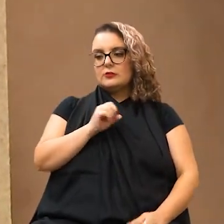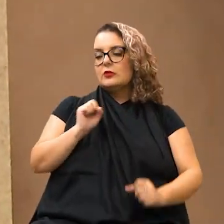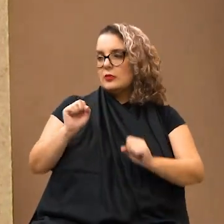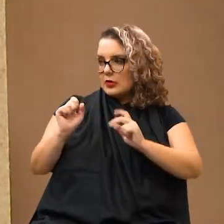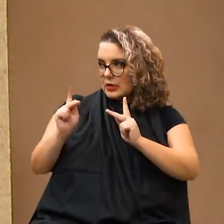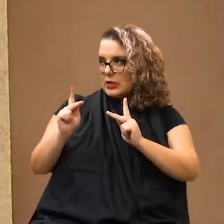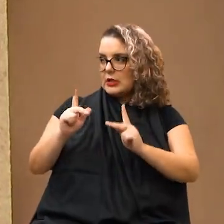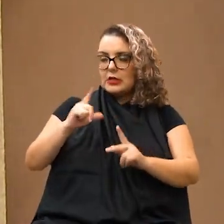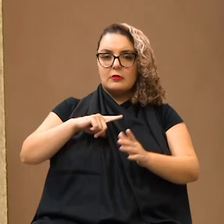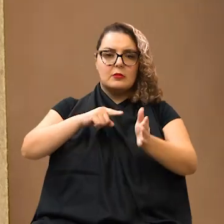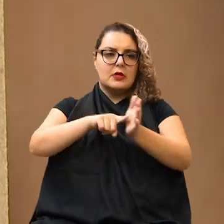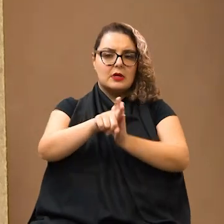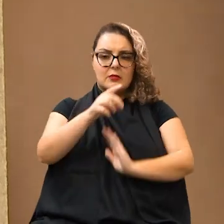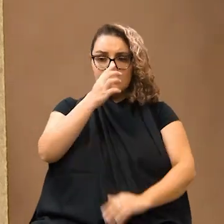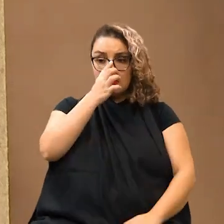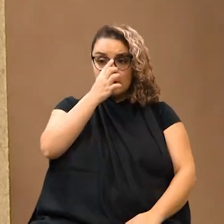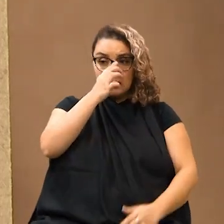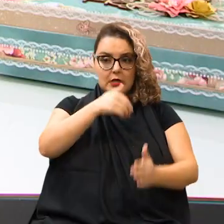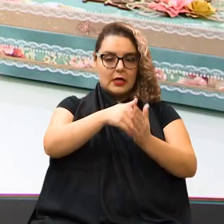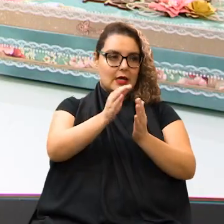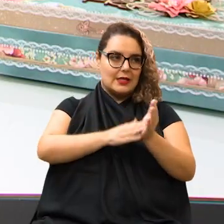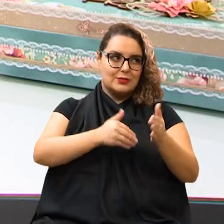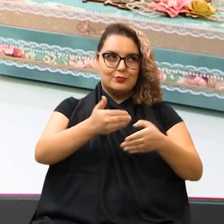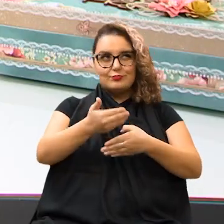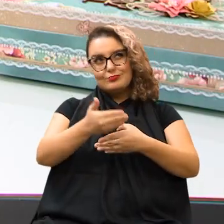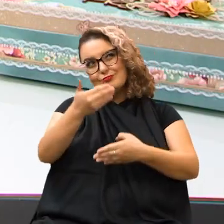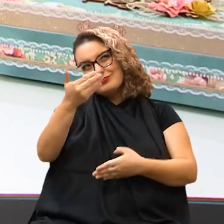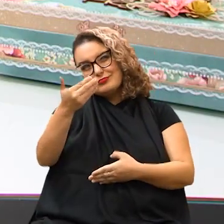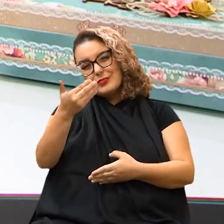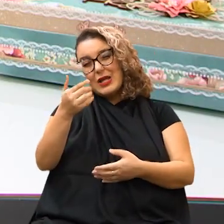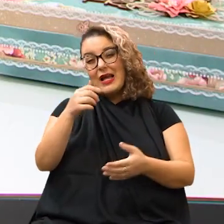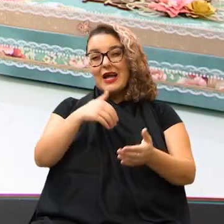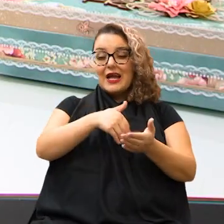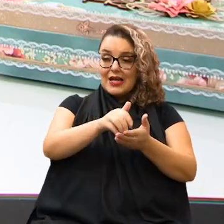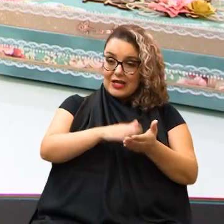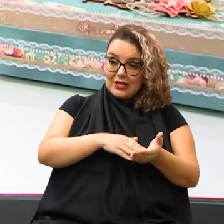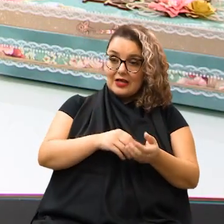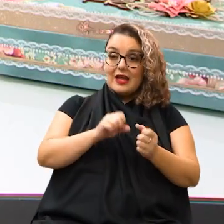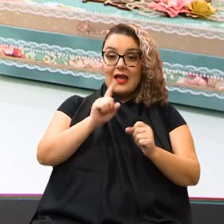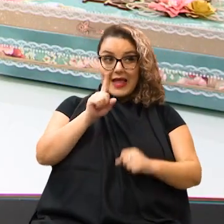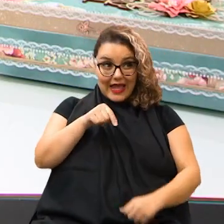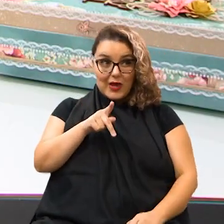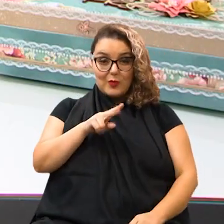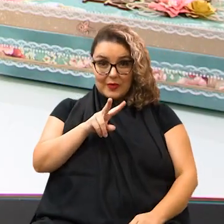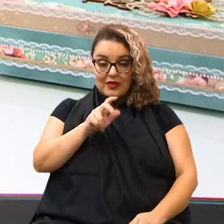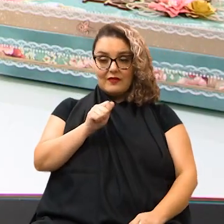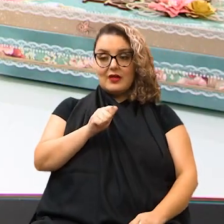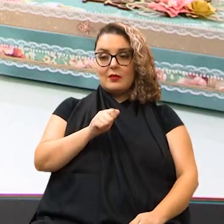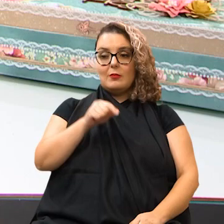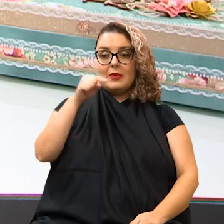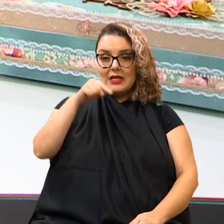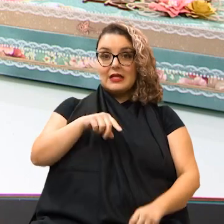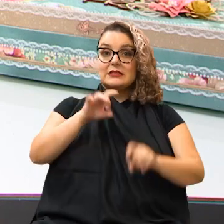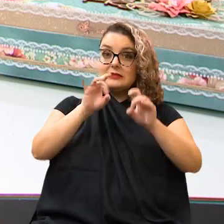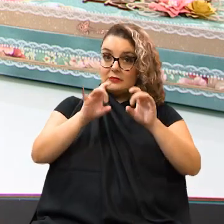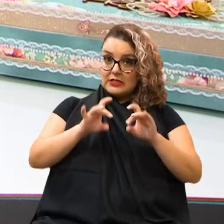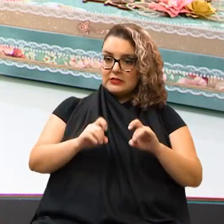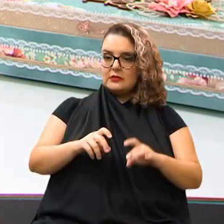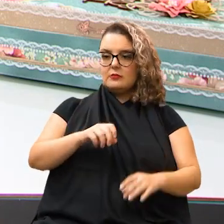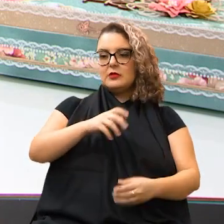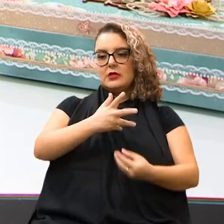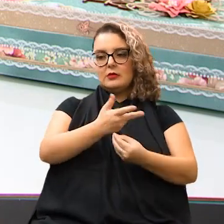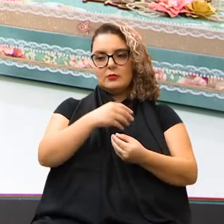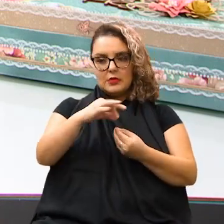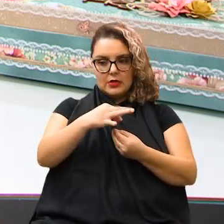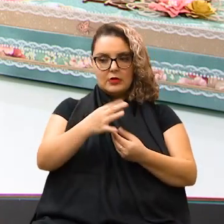muita gente que pergunta, mas é tinta de parede? A tinta de parede também é PVA, mas essa foi feita para artesanato.